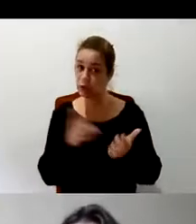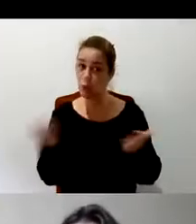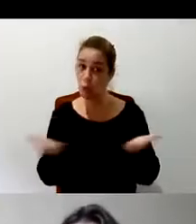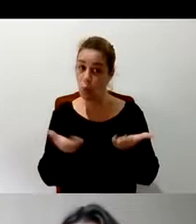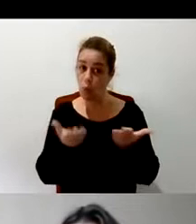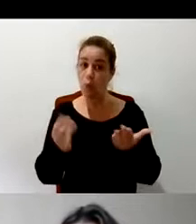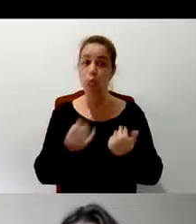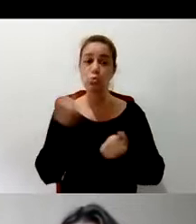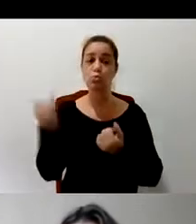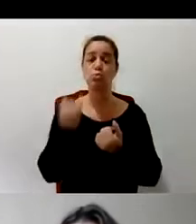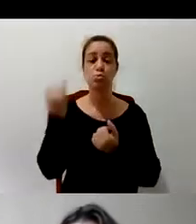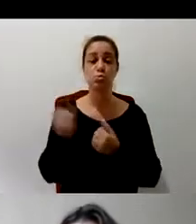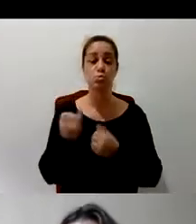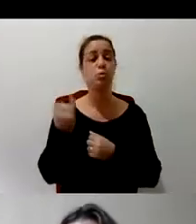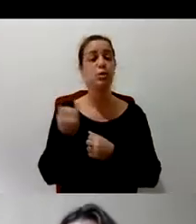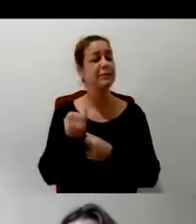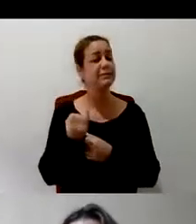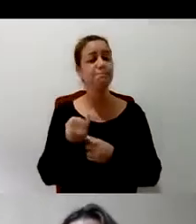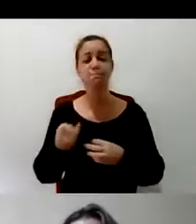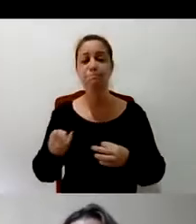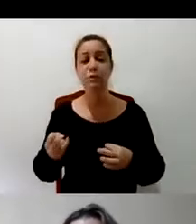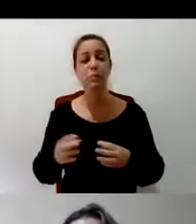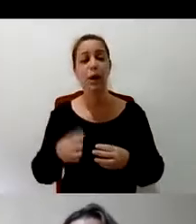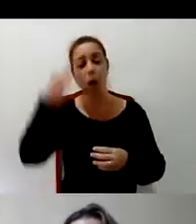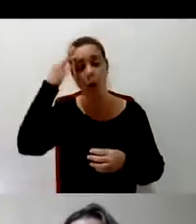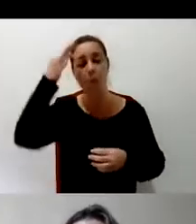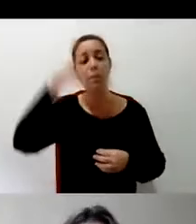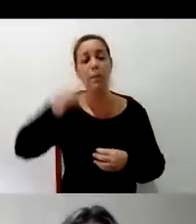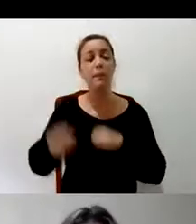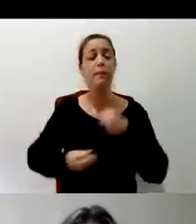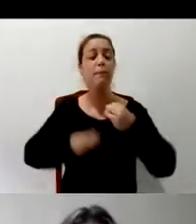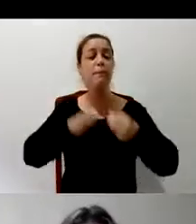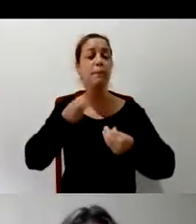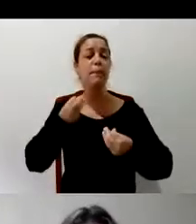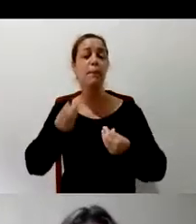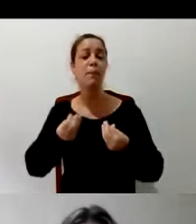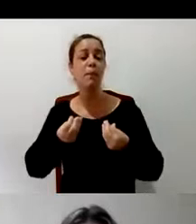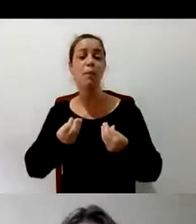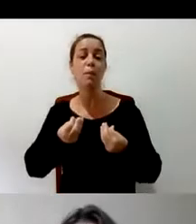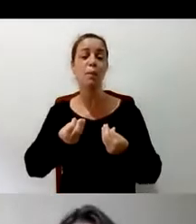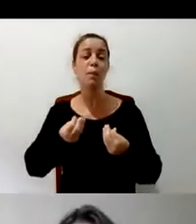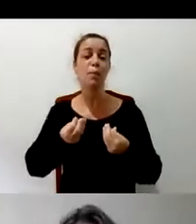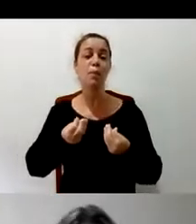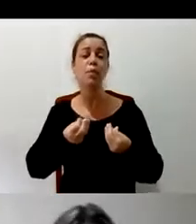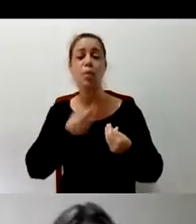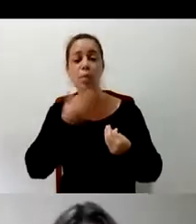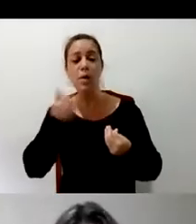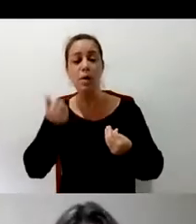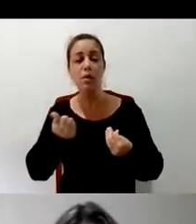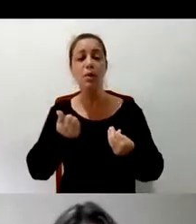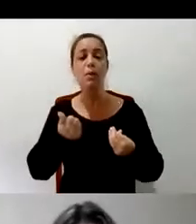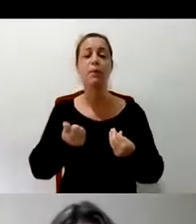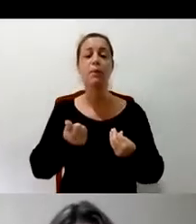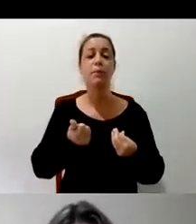como uma grande demanda para se compreender como a melhor maneira, né, a melhor contribuição